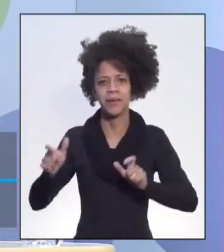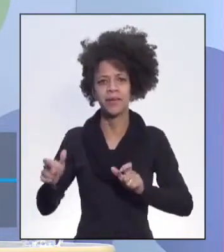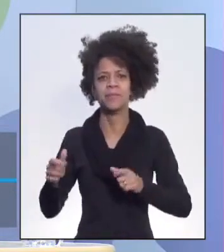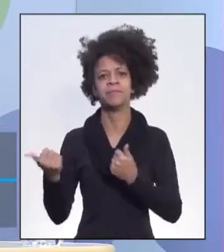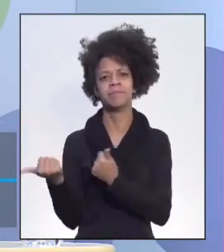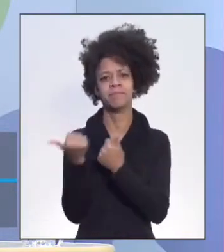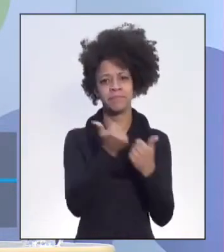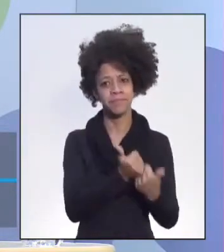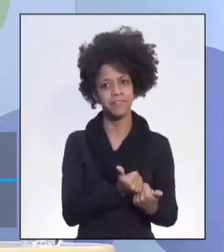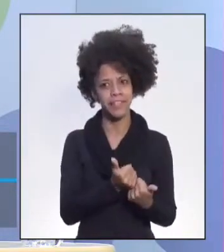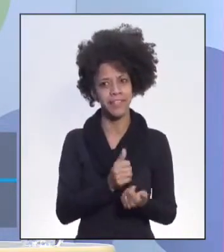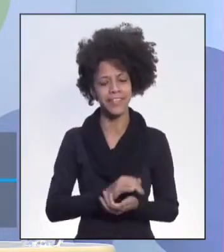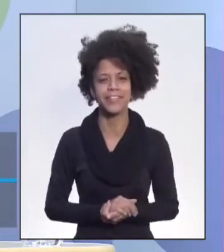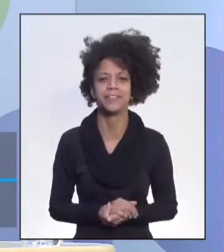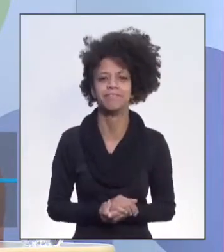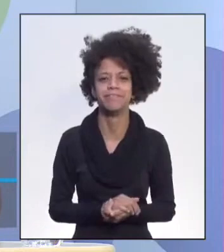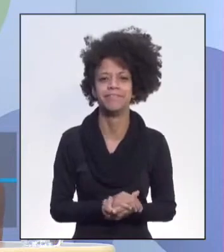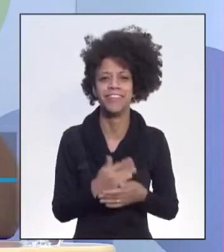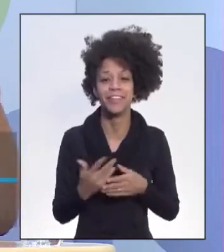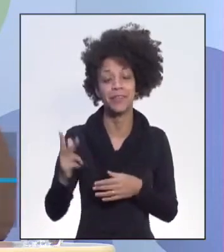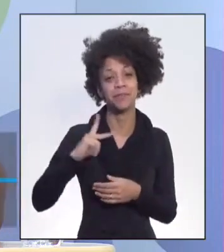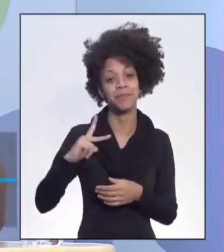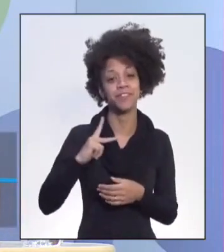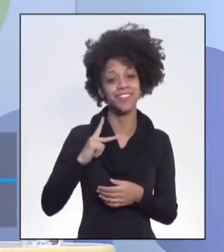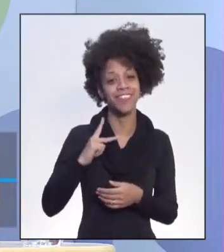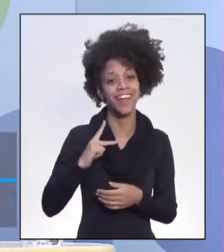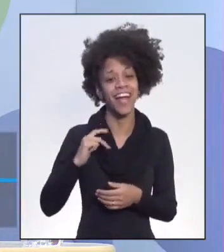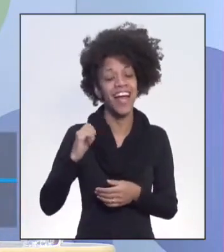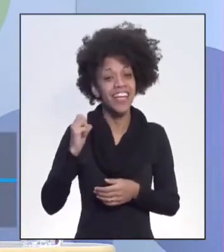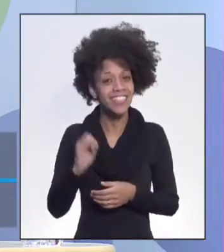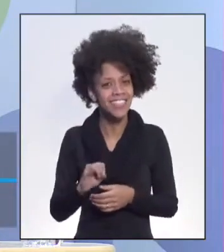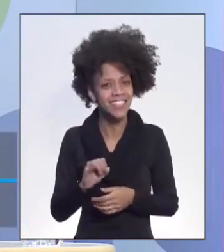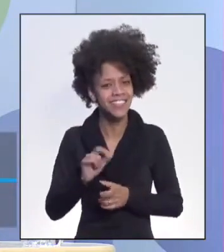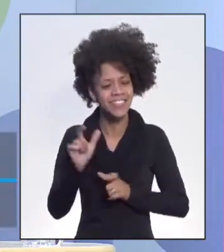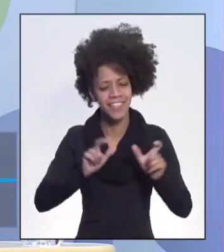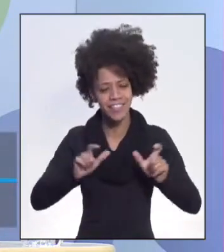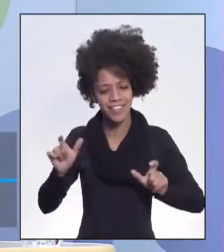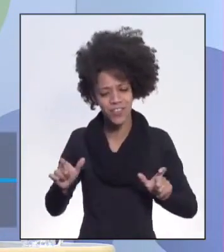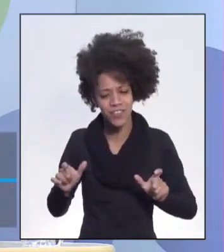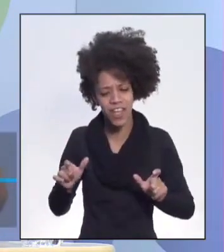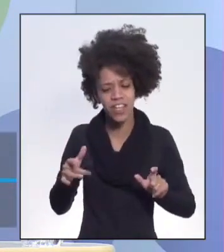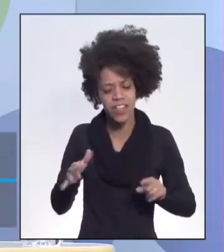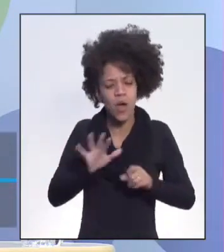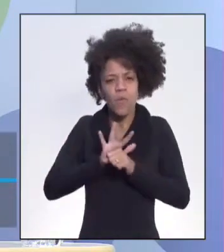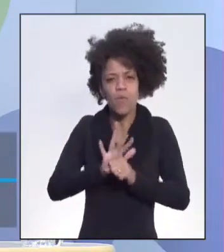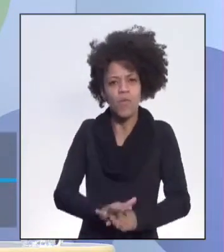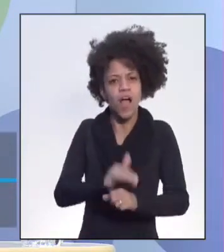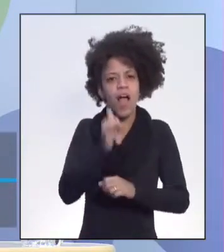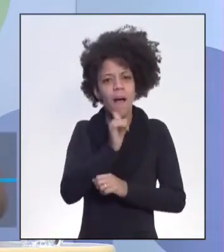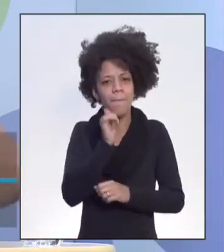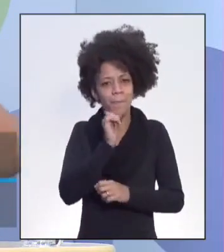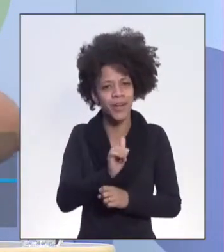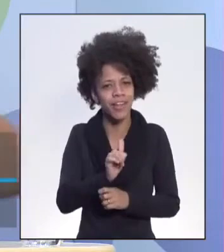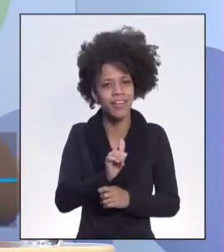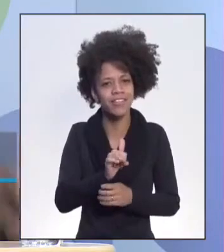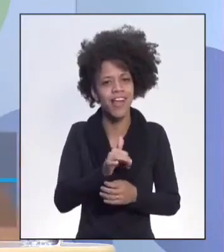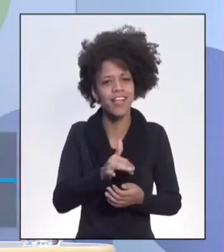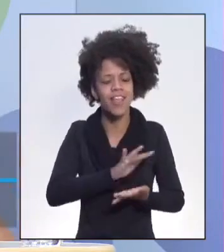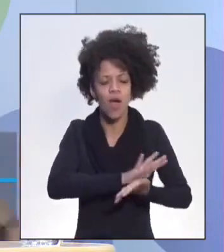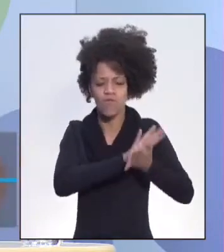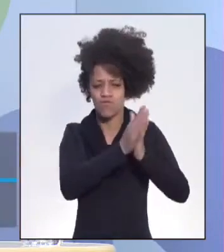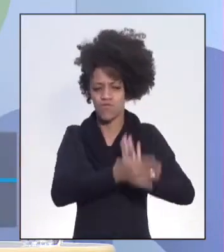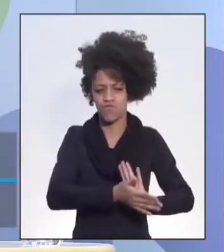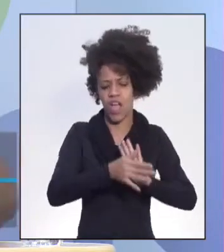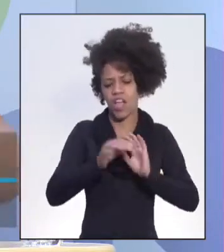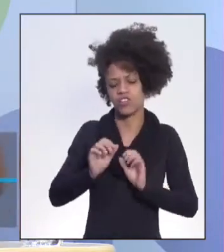âmbito social. E o particular é a gente pensar se as nossas atitudes estão excluindo essas mulheres, né, estão denegrindo elas, estão colocando elas no espaço